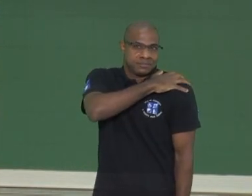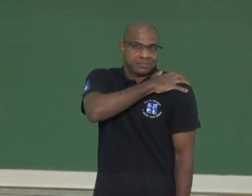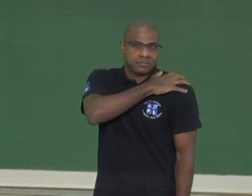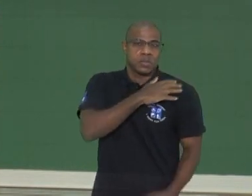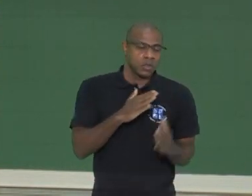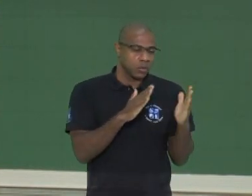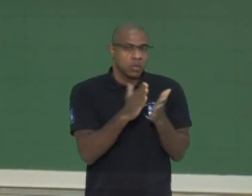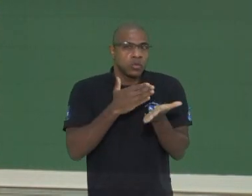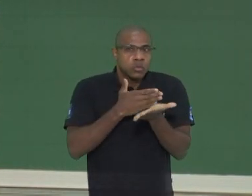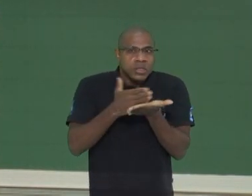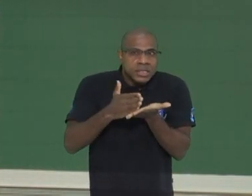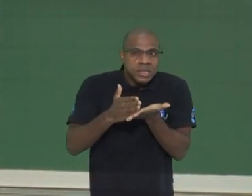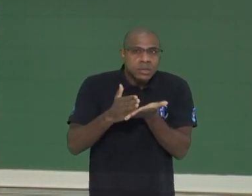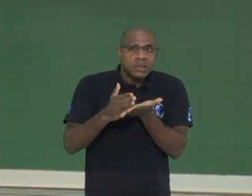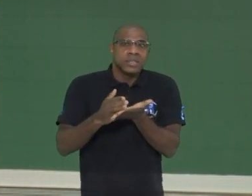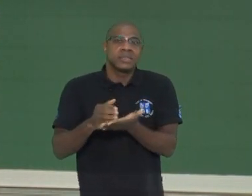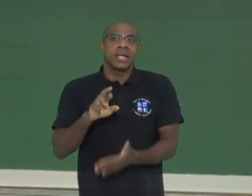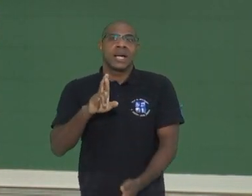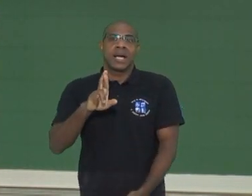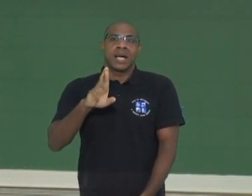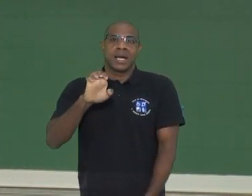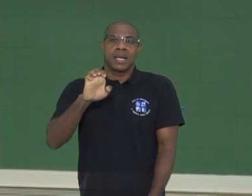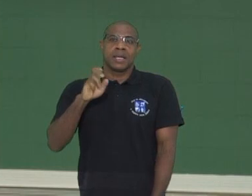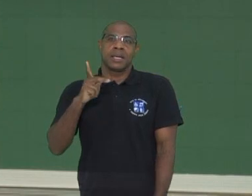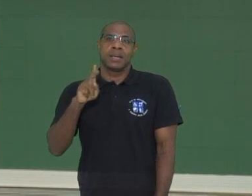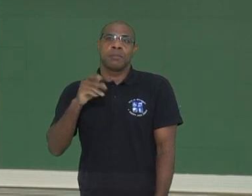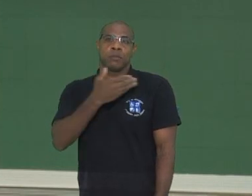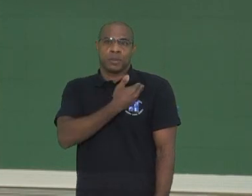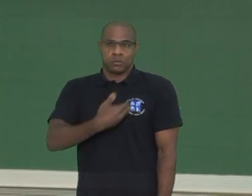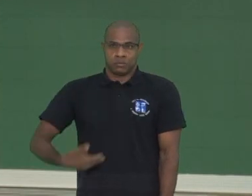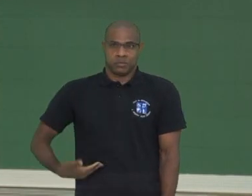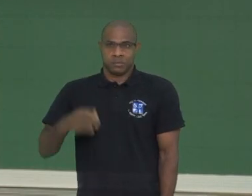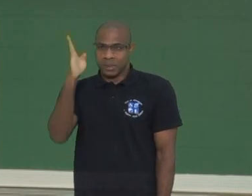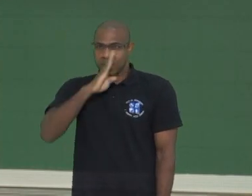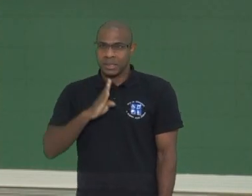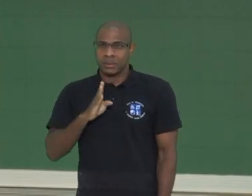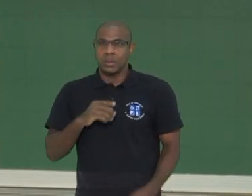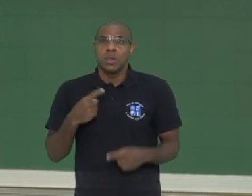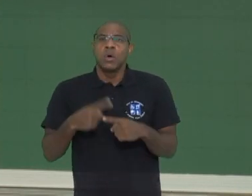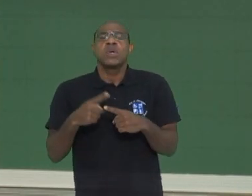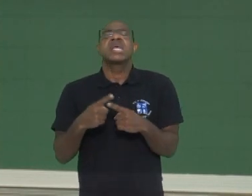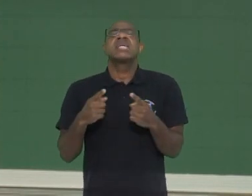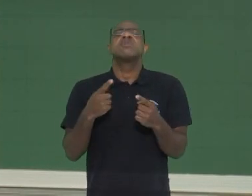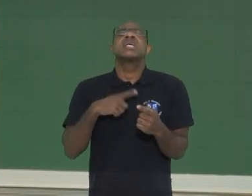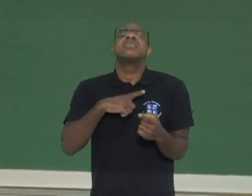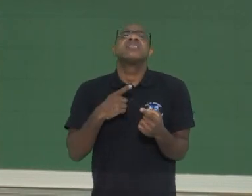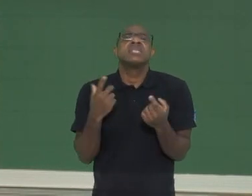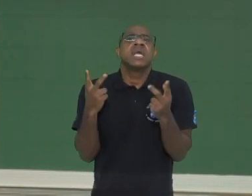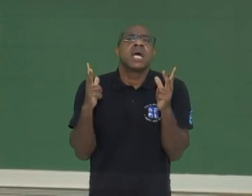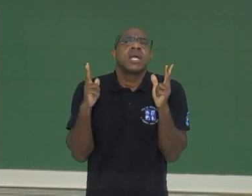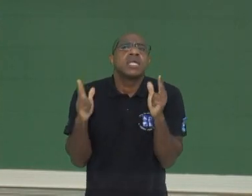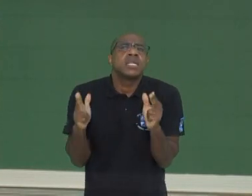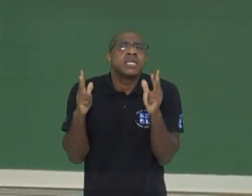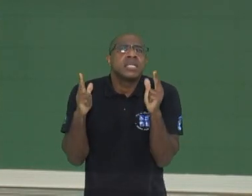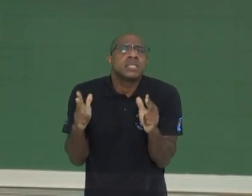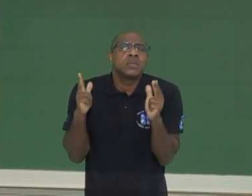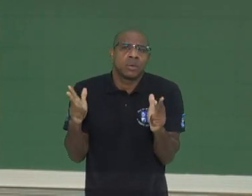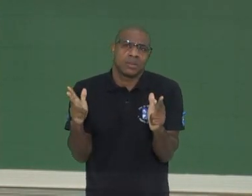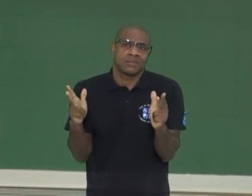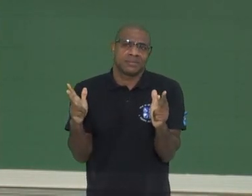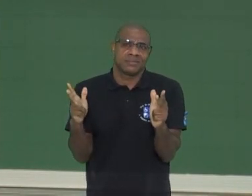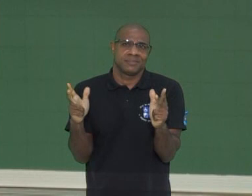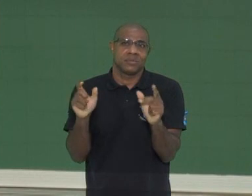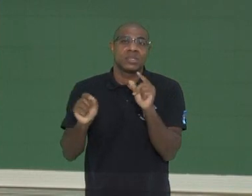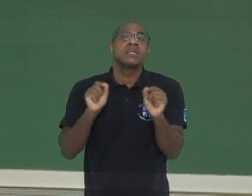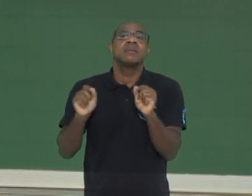Brasileira buscou em Tiradentes algo? Vou dar uma dica. O que tinha em comum Tiradentes com o governo republicano no